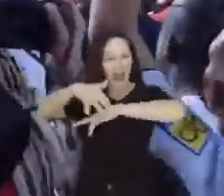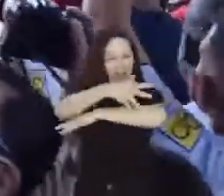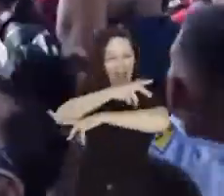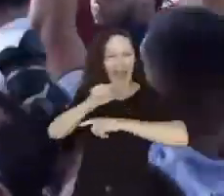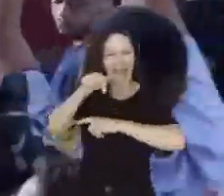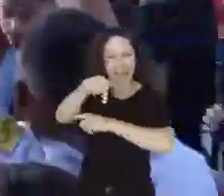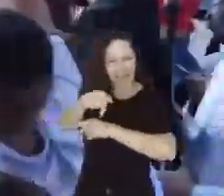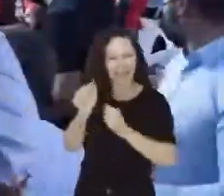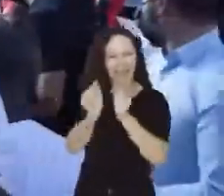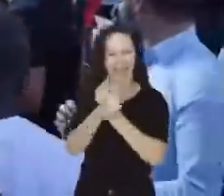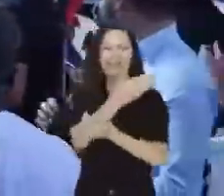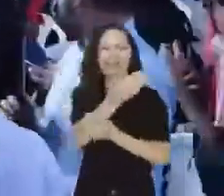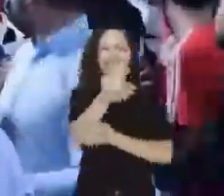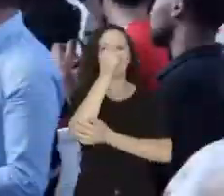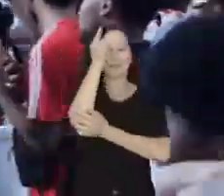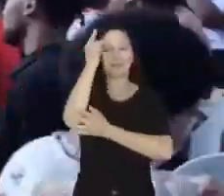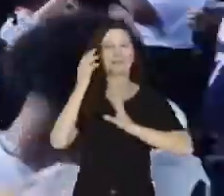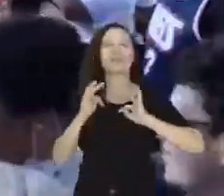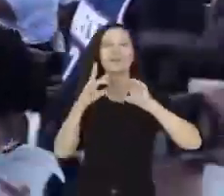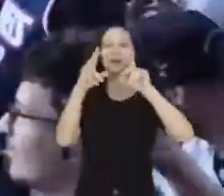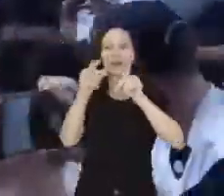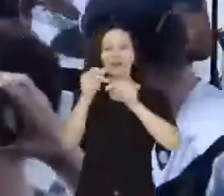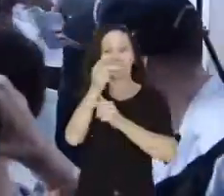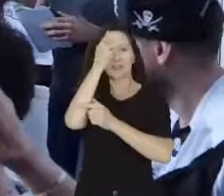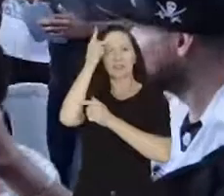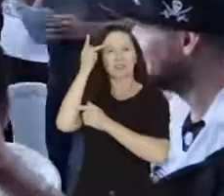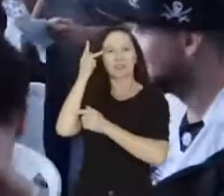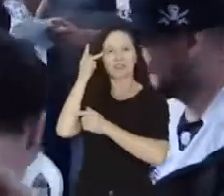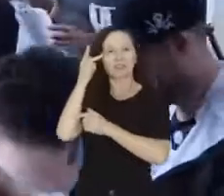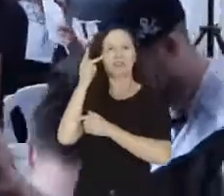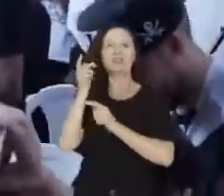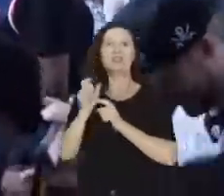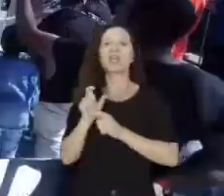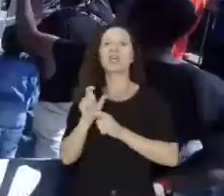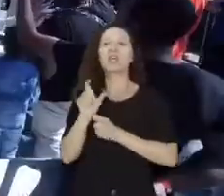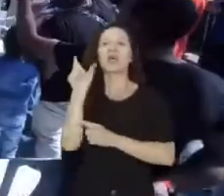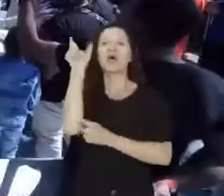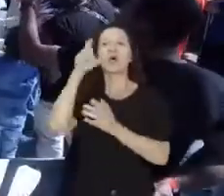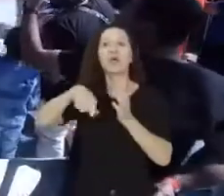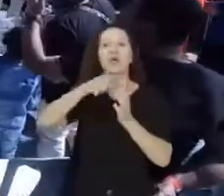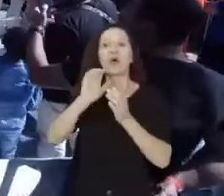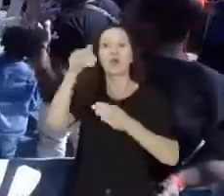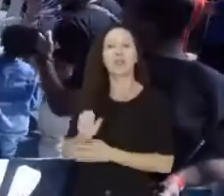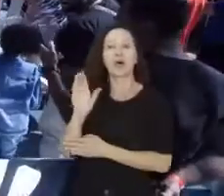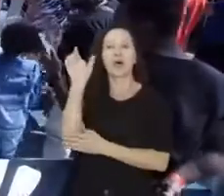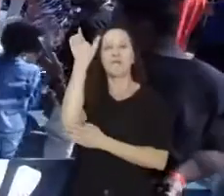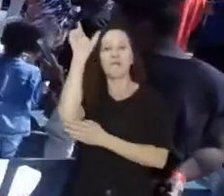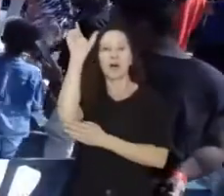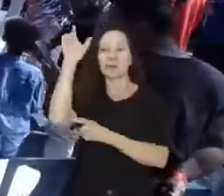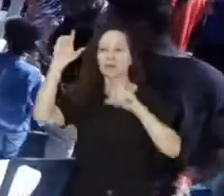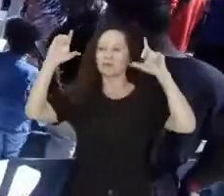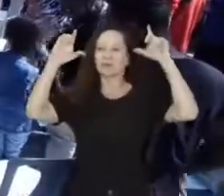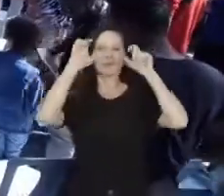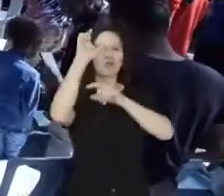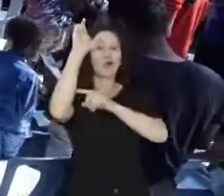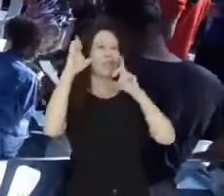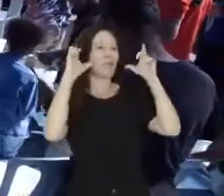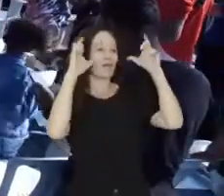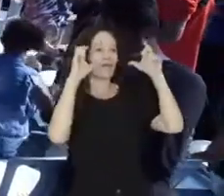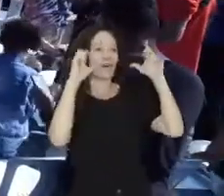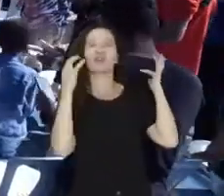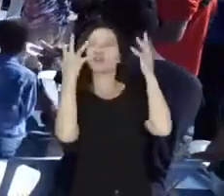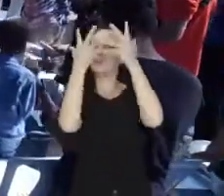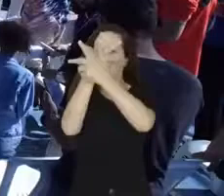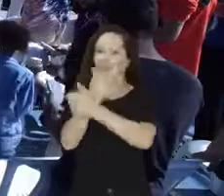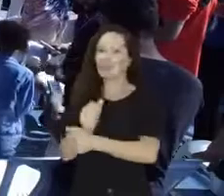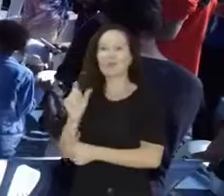Pessoal, todo mundo aí, ó, levanta o título aí pra gente. Todo mundo levanta o título pra ficar bonito na foto,